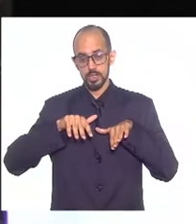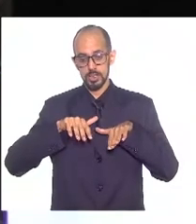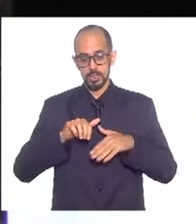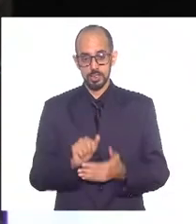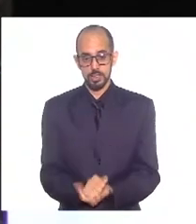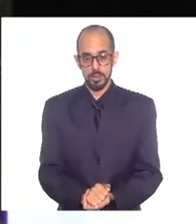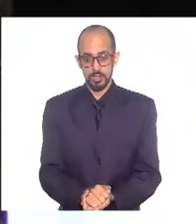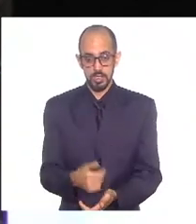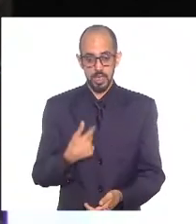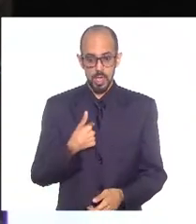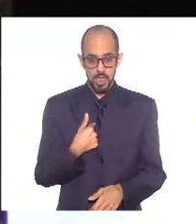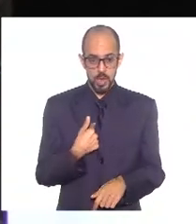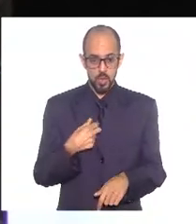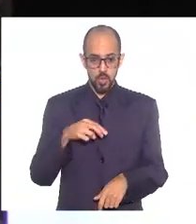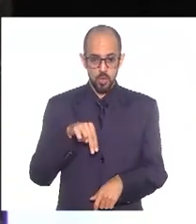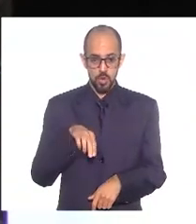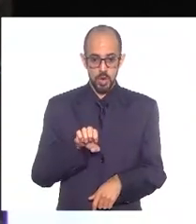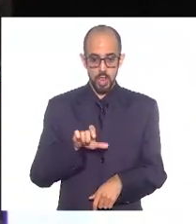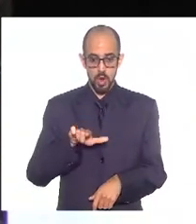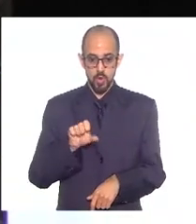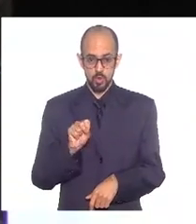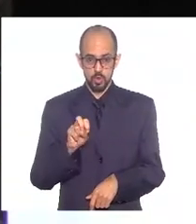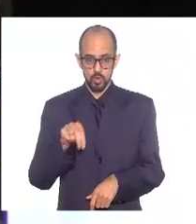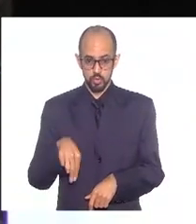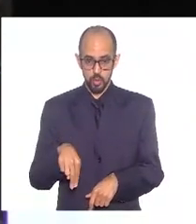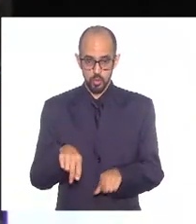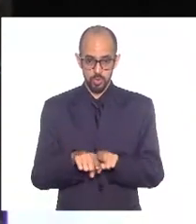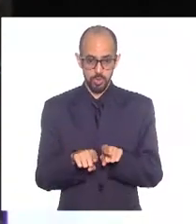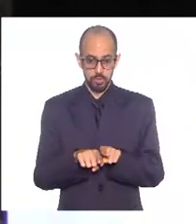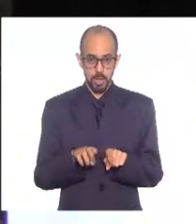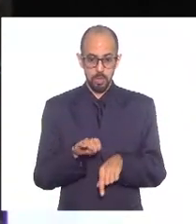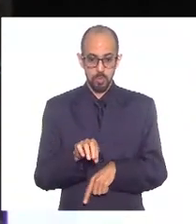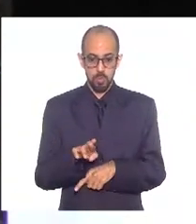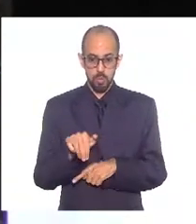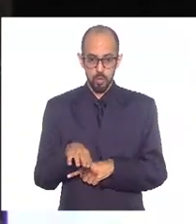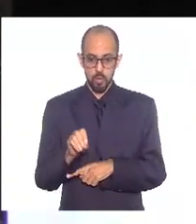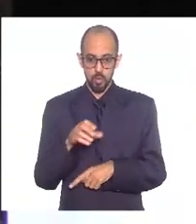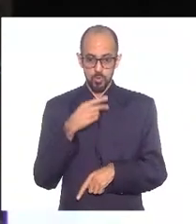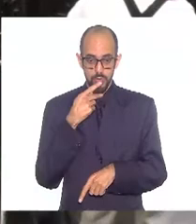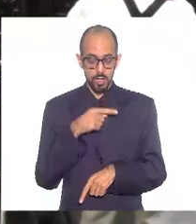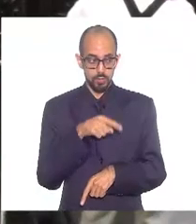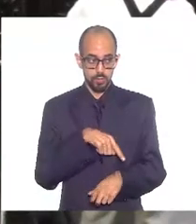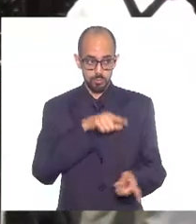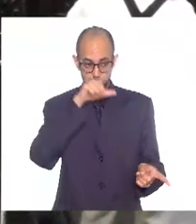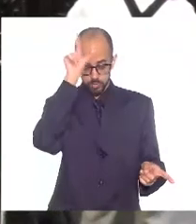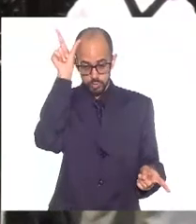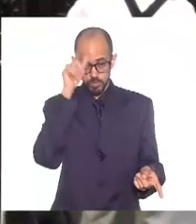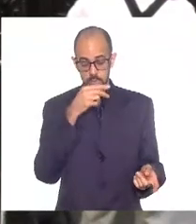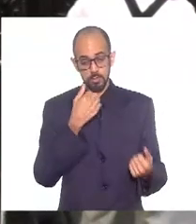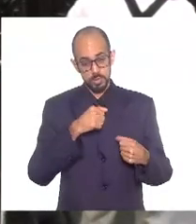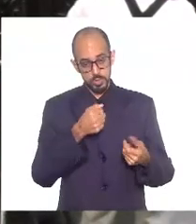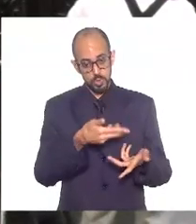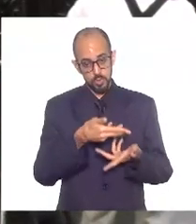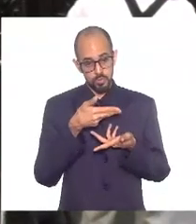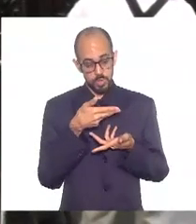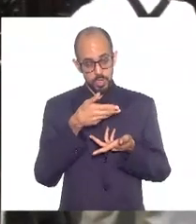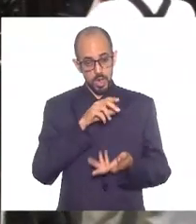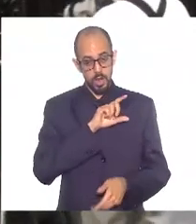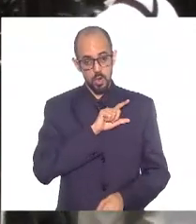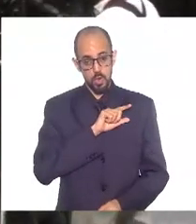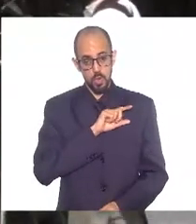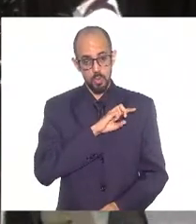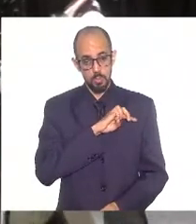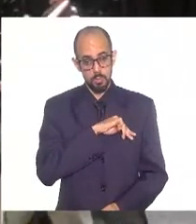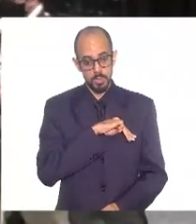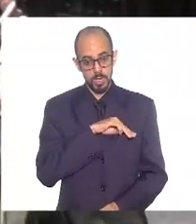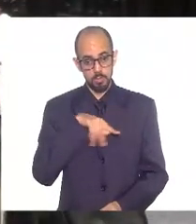eu, Nelson e Bruno, eu dizia desde o início para o deputado Luiz Paulo, tem que chamar o Ministério Público Federal. Tem que